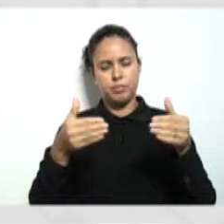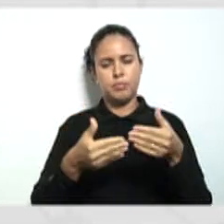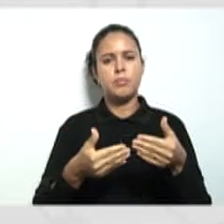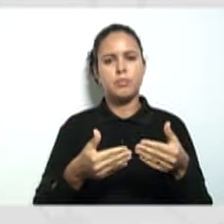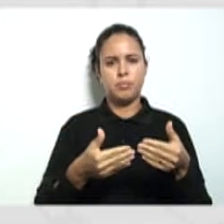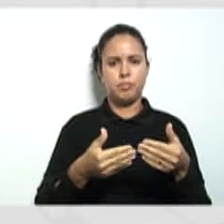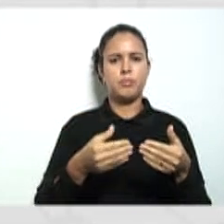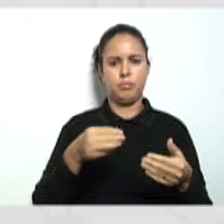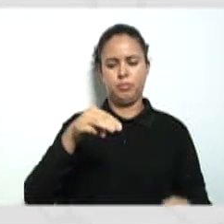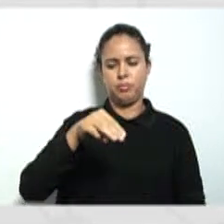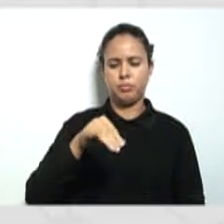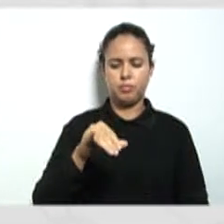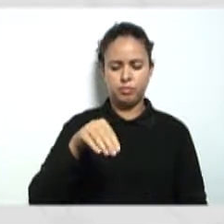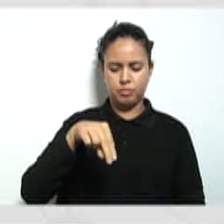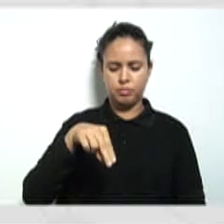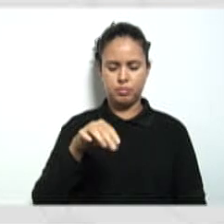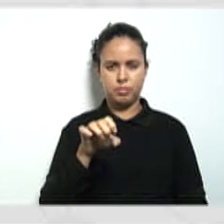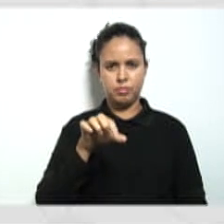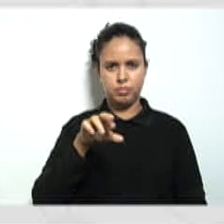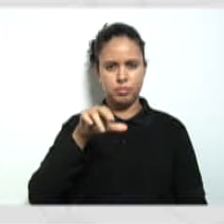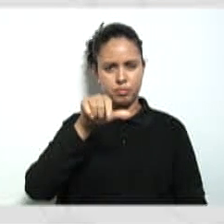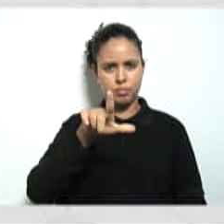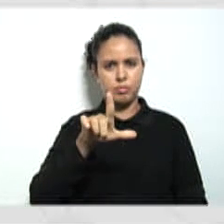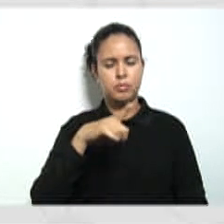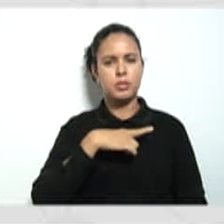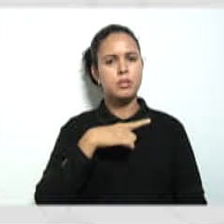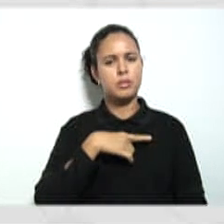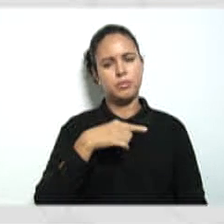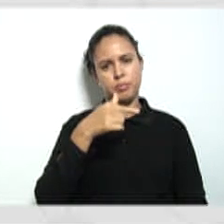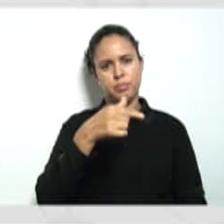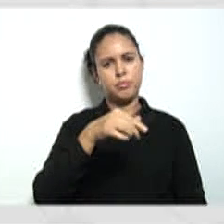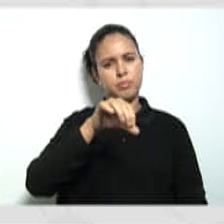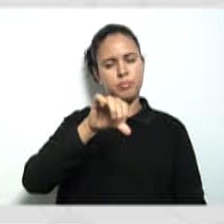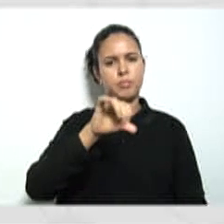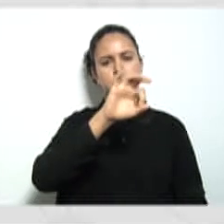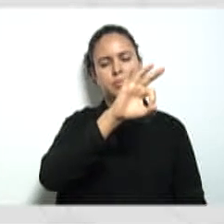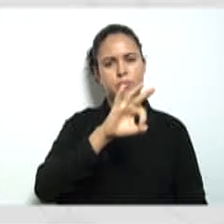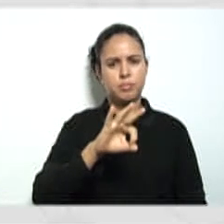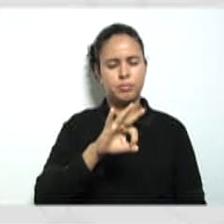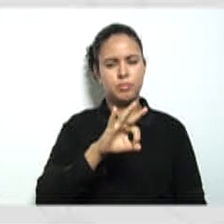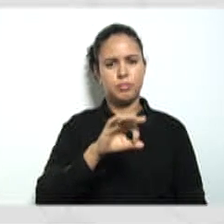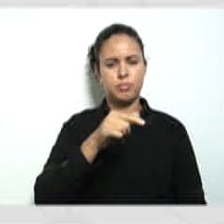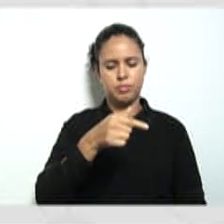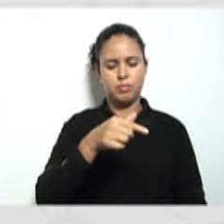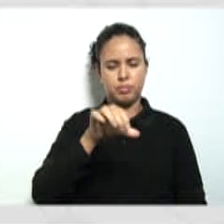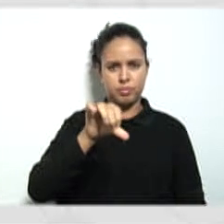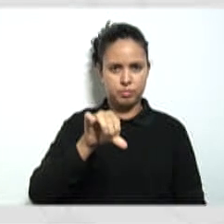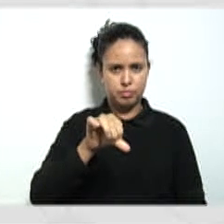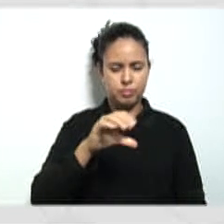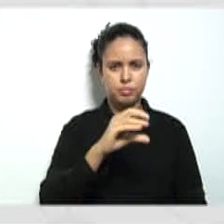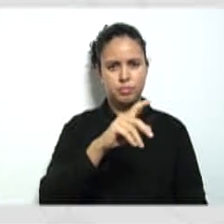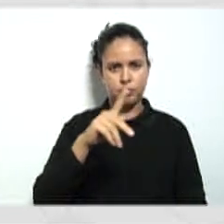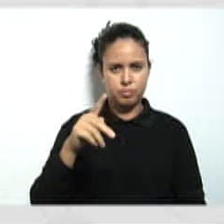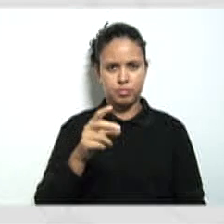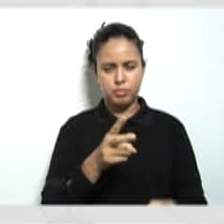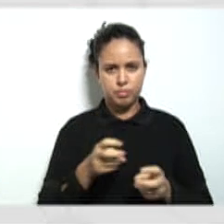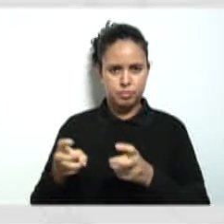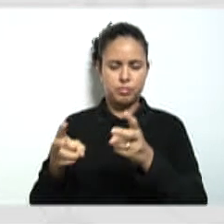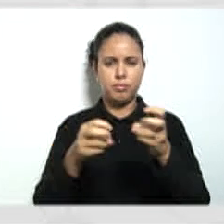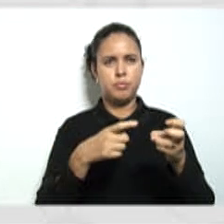atividade mineral que existe no Brasil. Atualmente existe cerca de 79 cooperativas minerais no Brasil, elas contam com mais de 57 mil